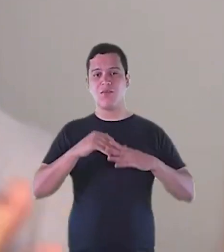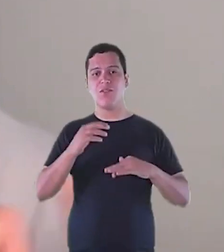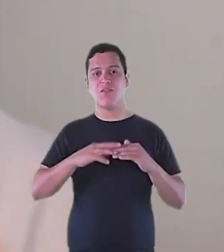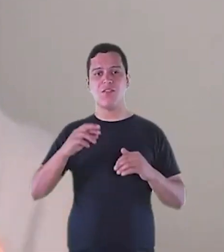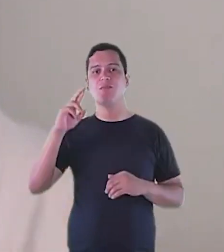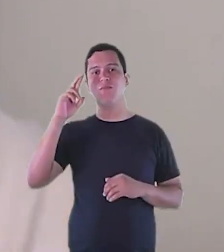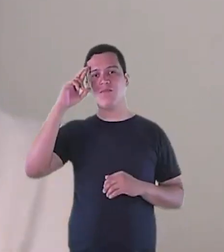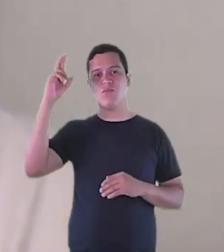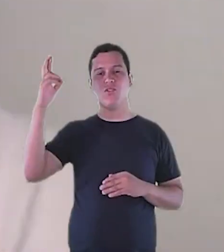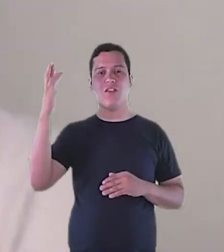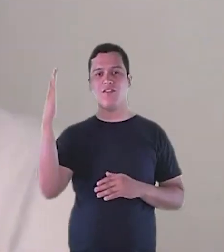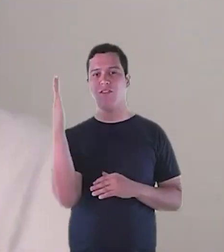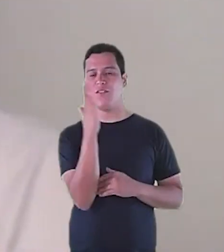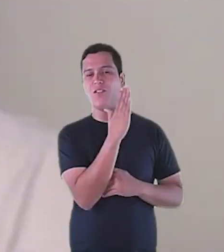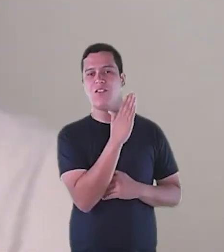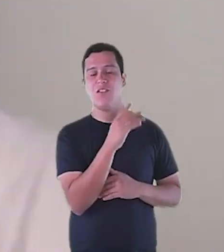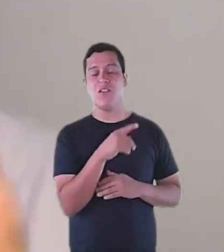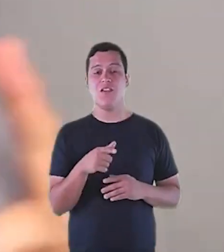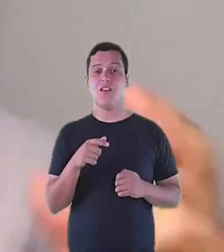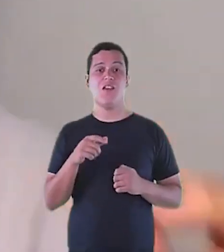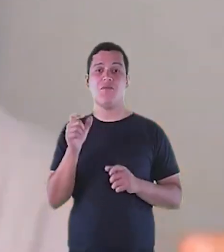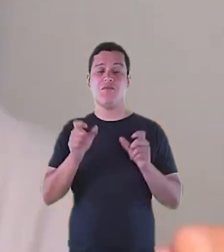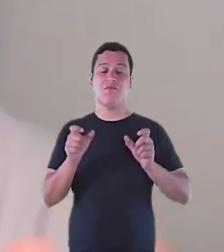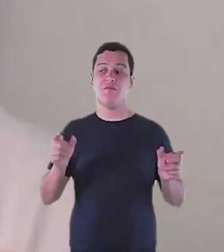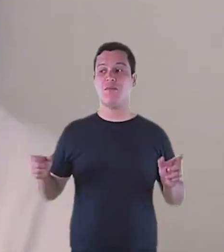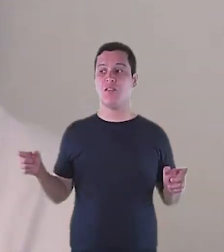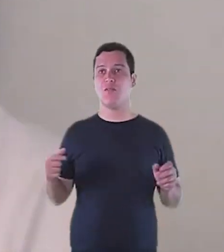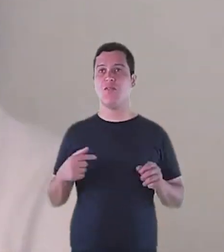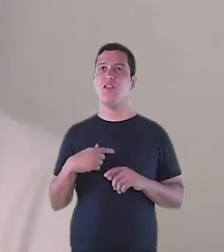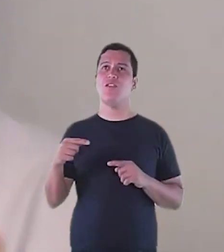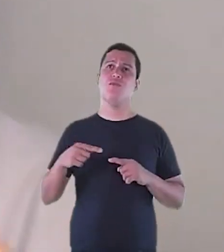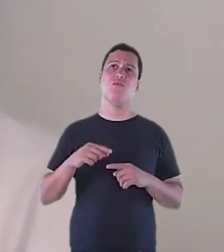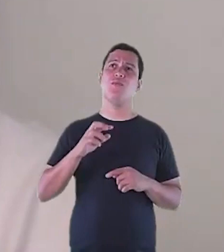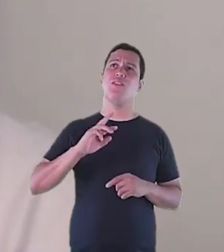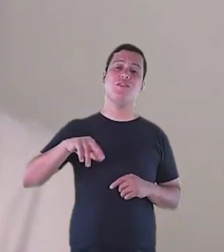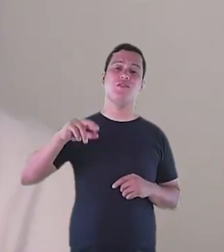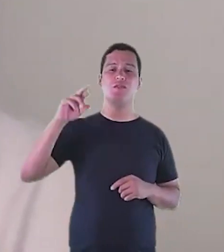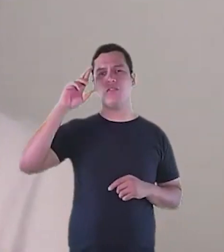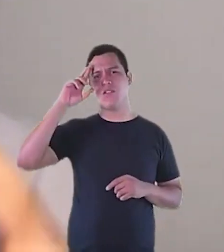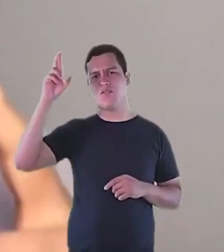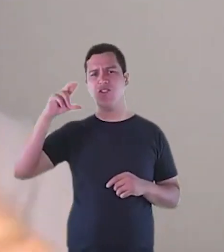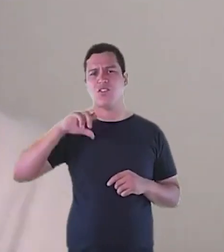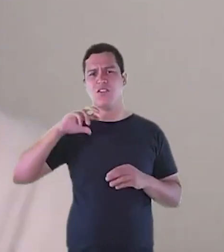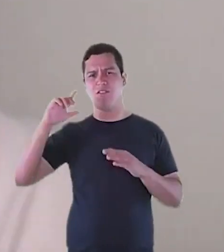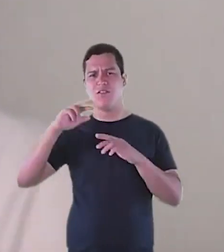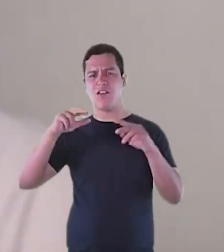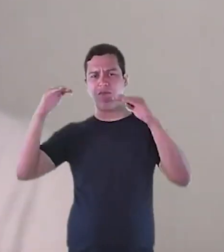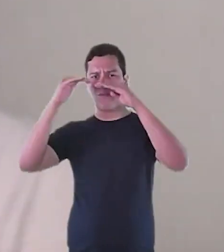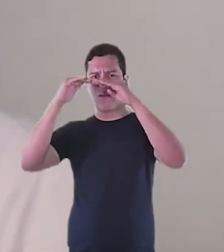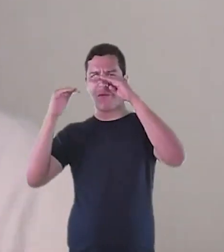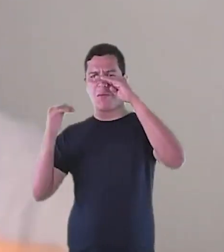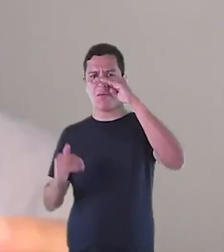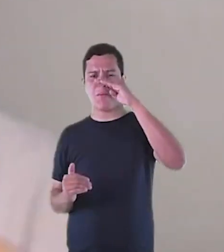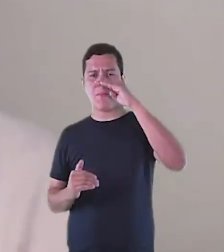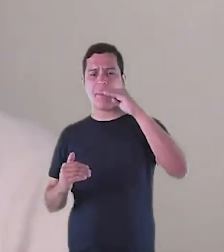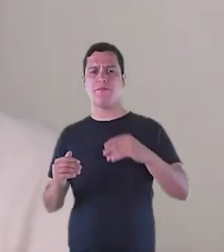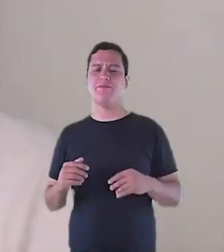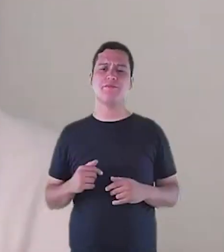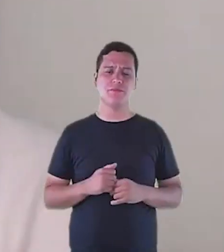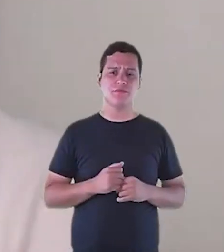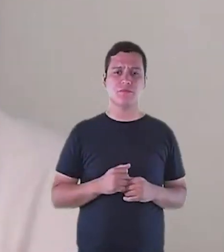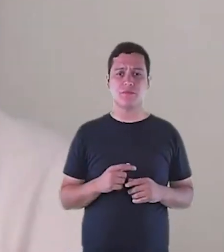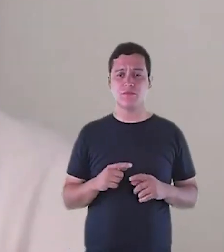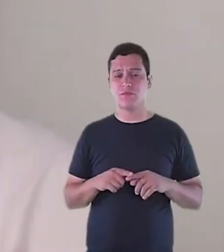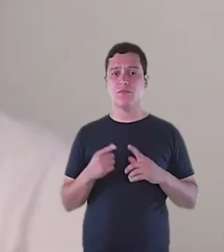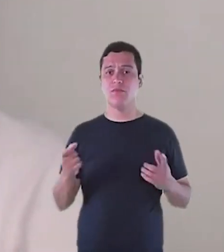do século XVIII. Que eram pessoas, agora não era só capitão, tinha cabo do mato, tinha soldado do mato, tinha sargento do mato, mas o